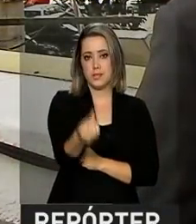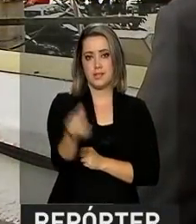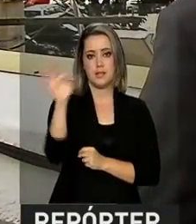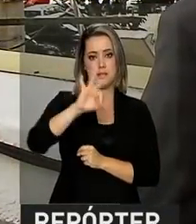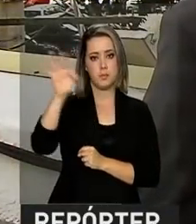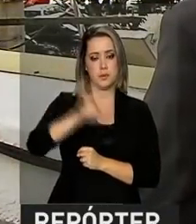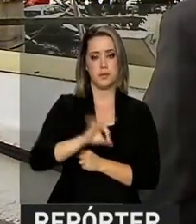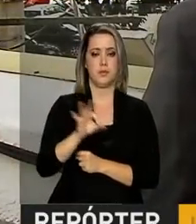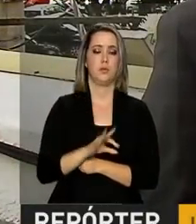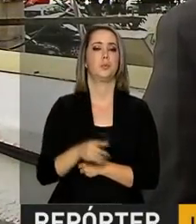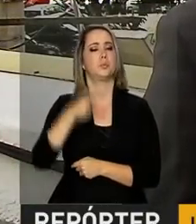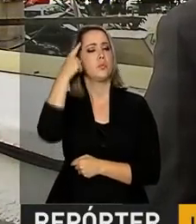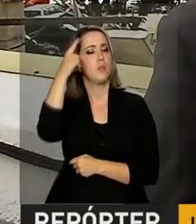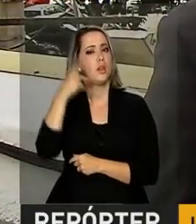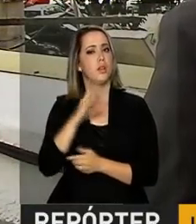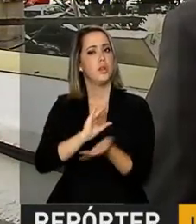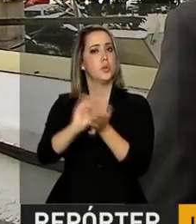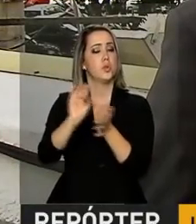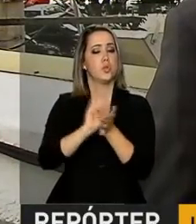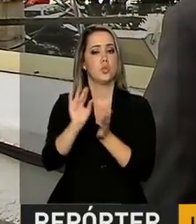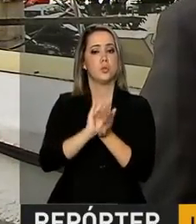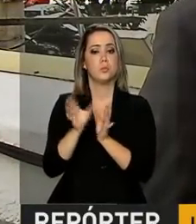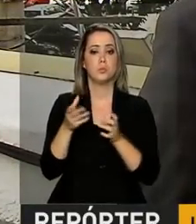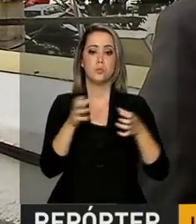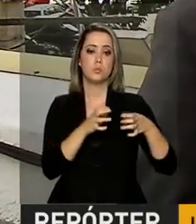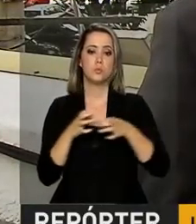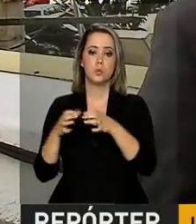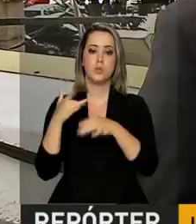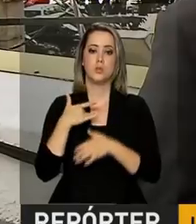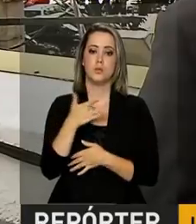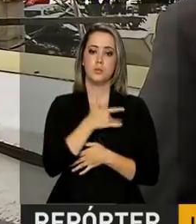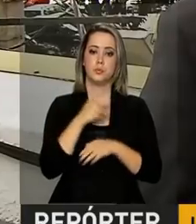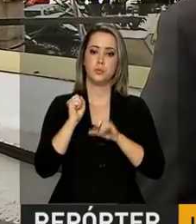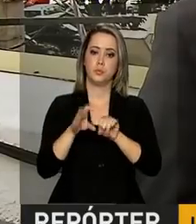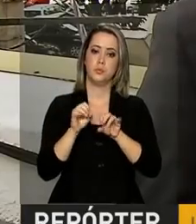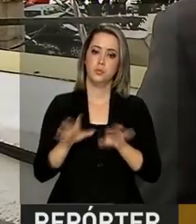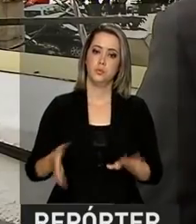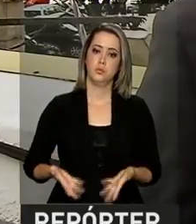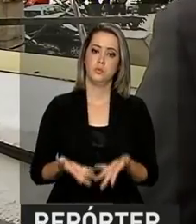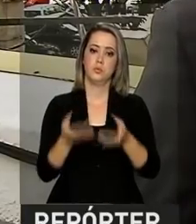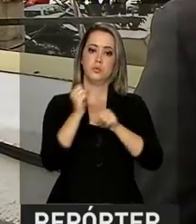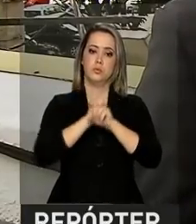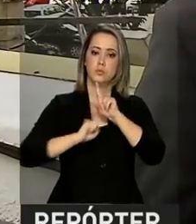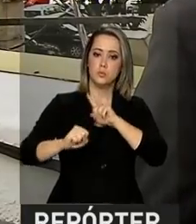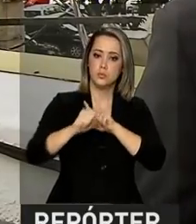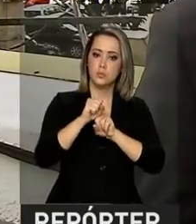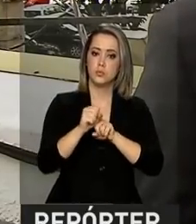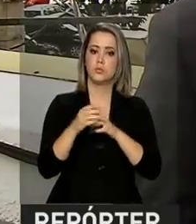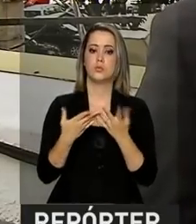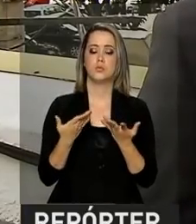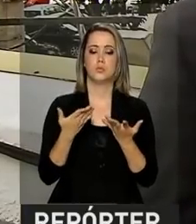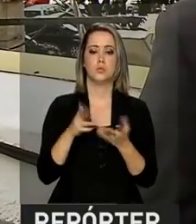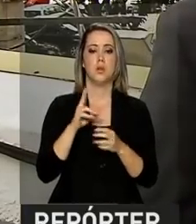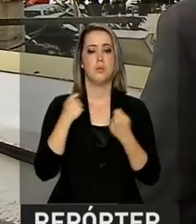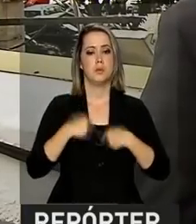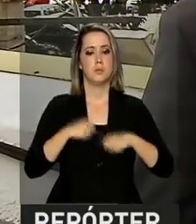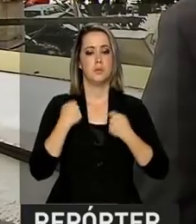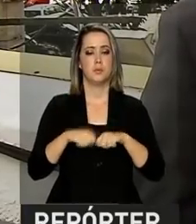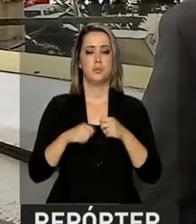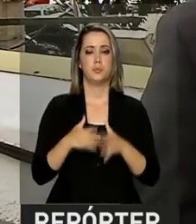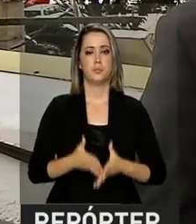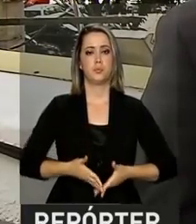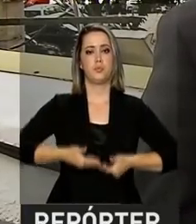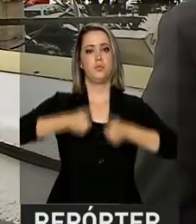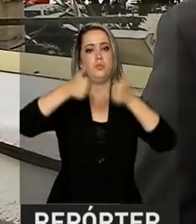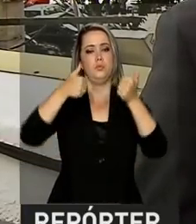de direcionar mais recursos públicos para áreas como saúde, educação e promoção social, mas com a necessidade de melhorar e